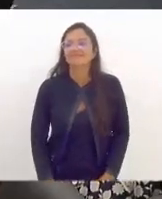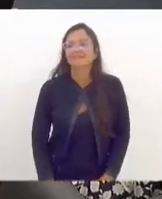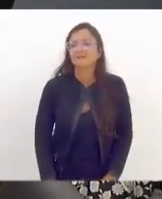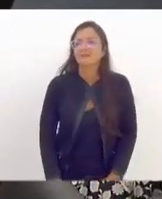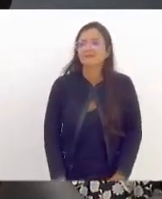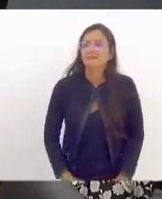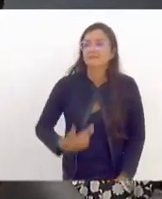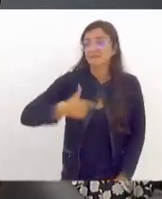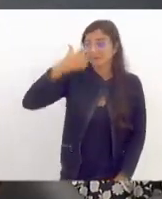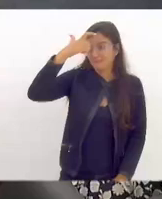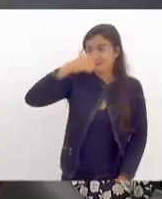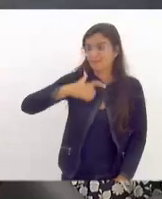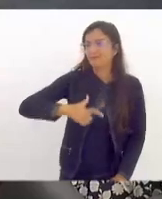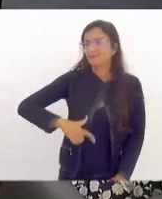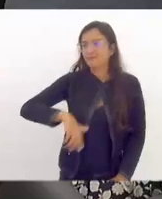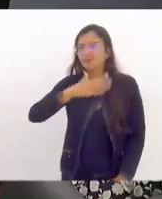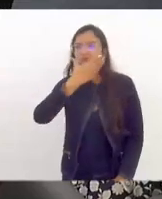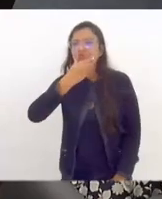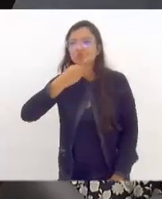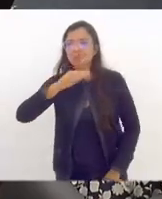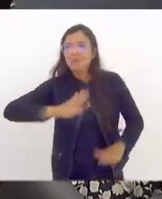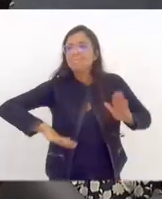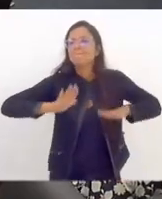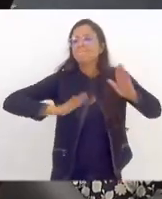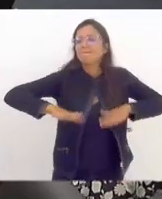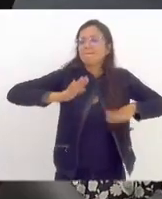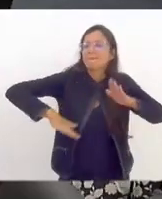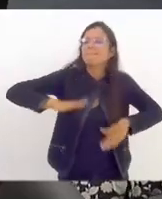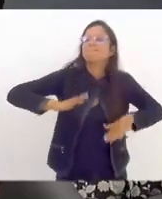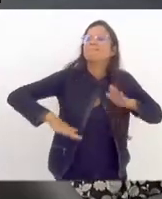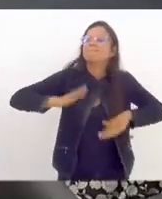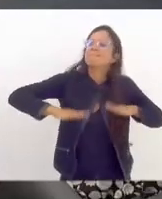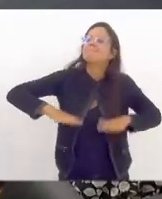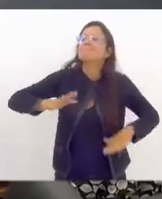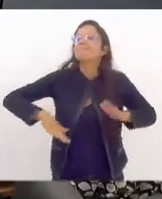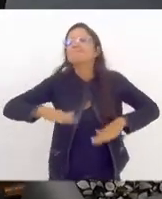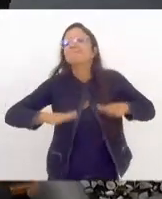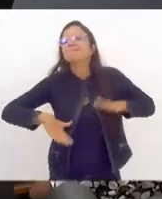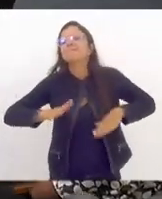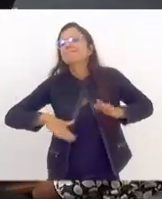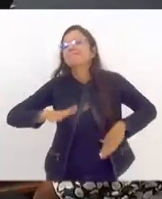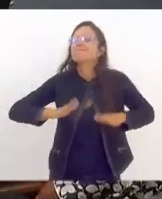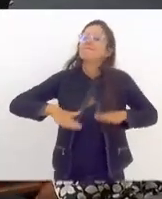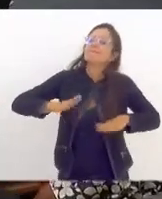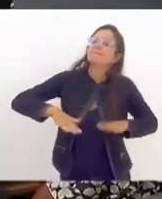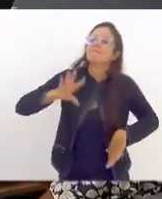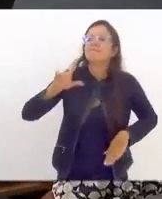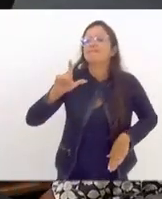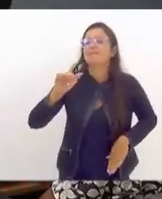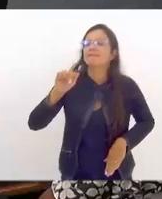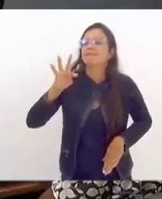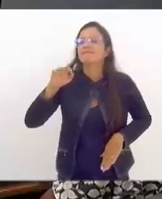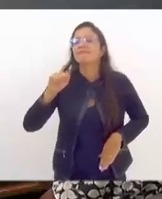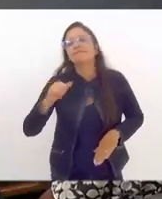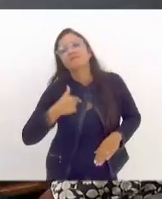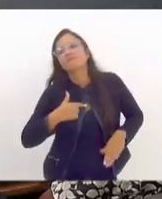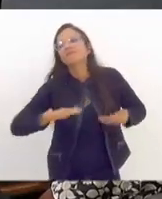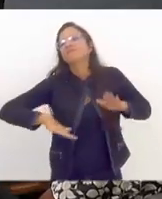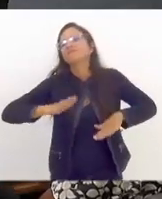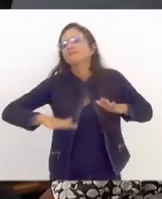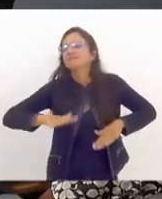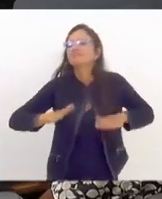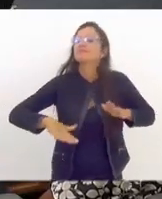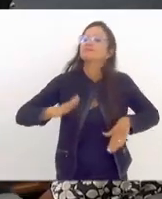eu sou menino do Batuque batido de lata o meu som faço